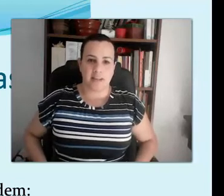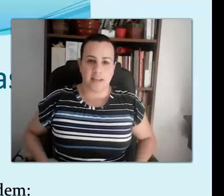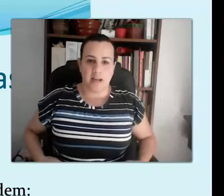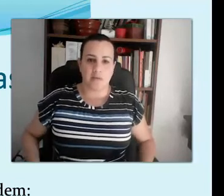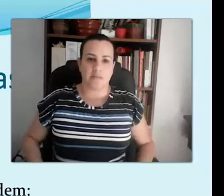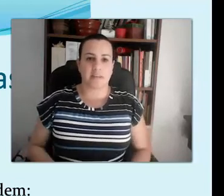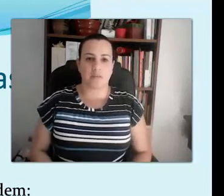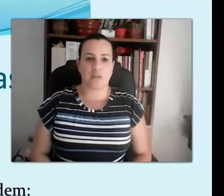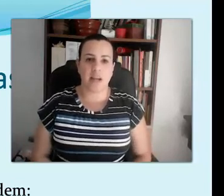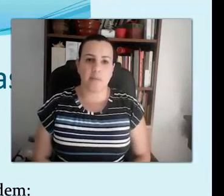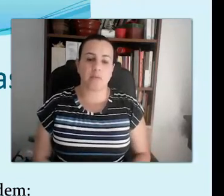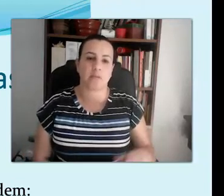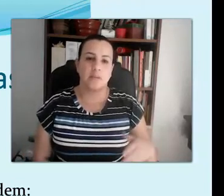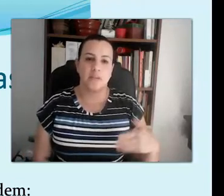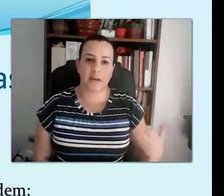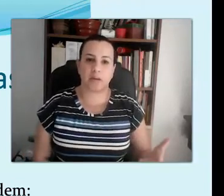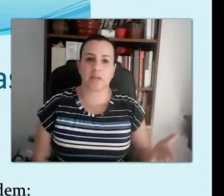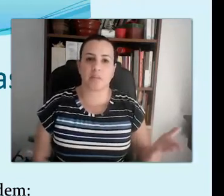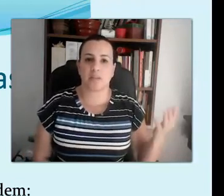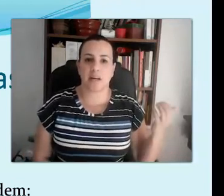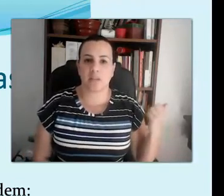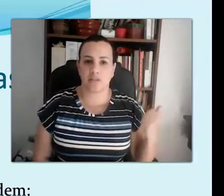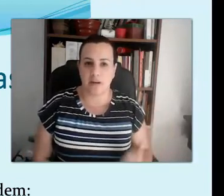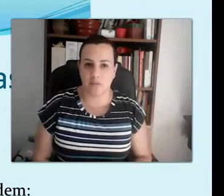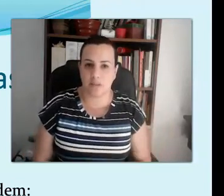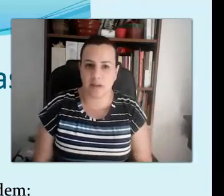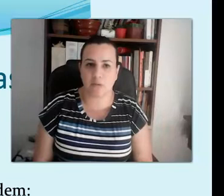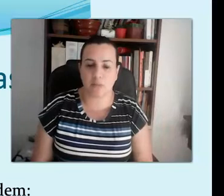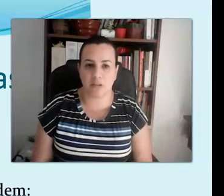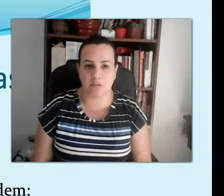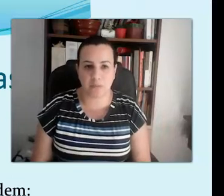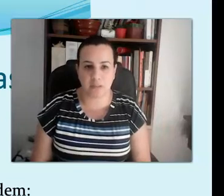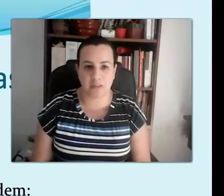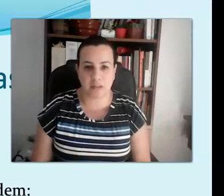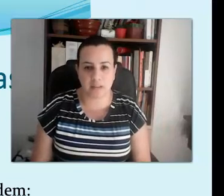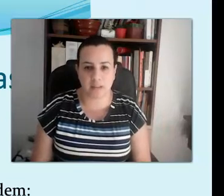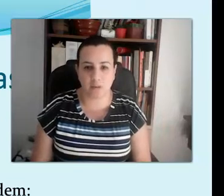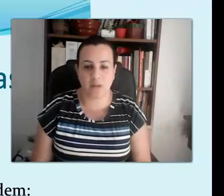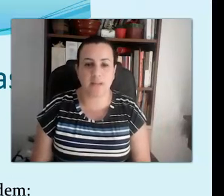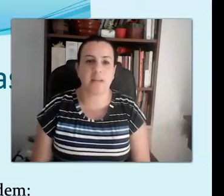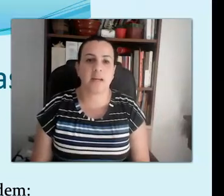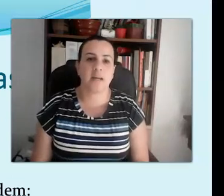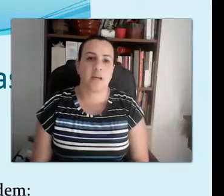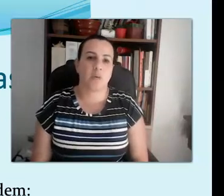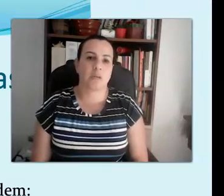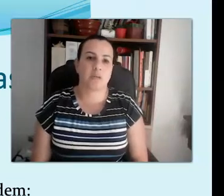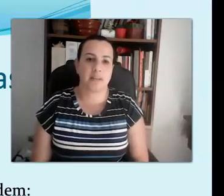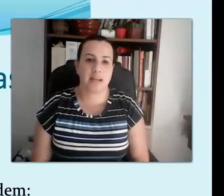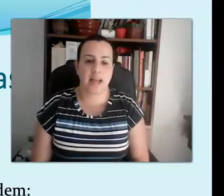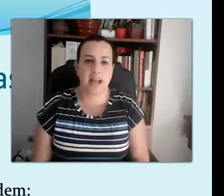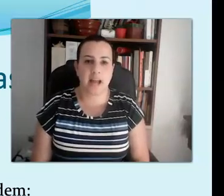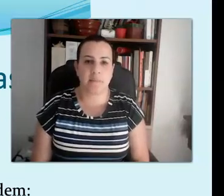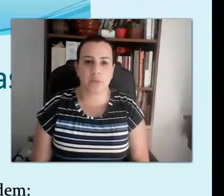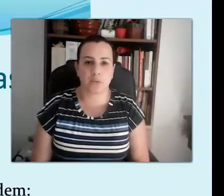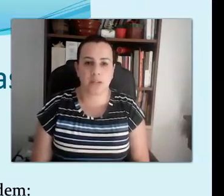vai dizer que é uma flexão de tempo nós vamos usar os advérbios de tempo, como nós já vimos nas aulas anteriores. Quando